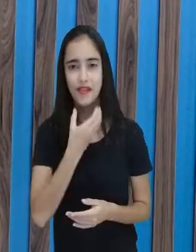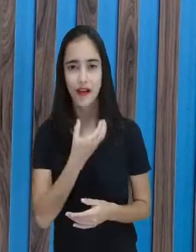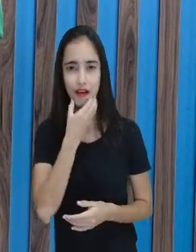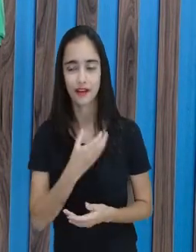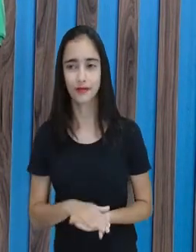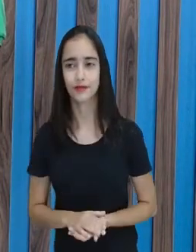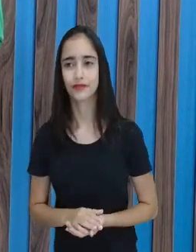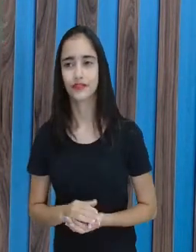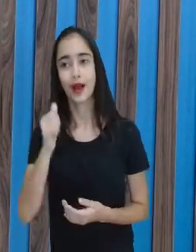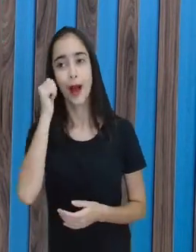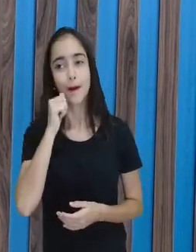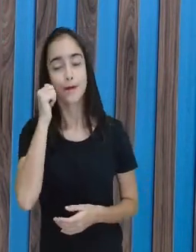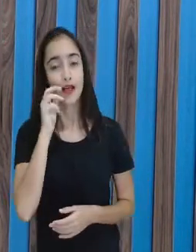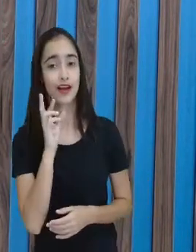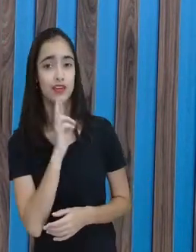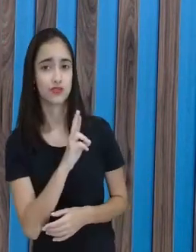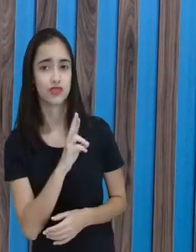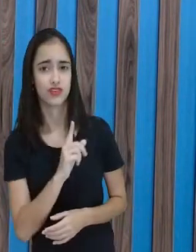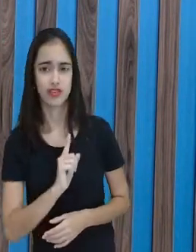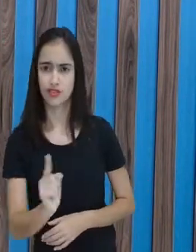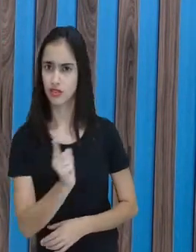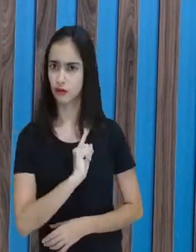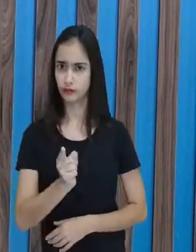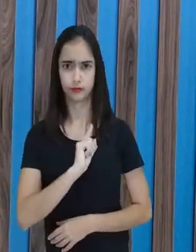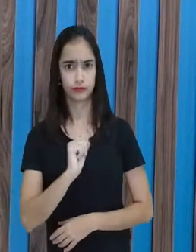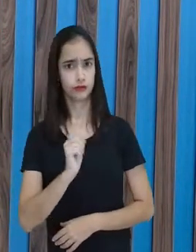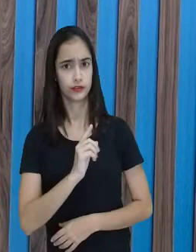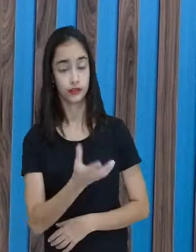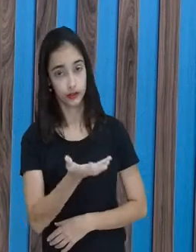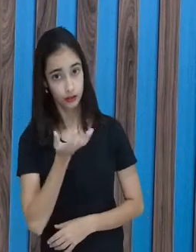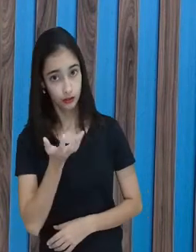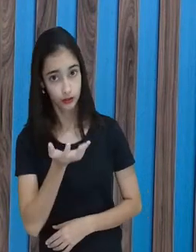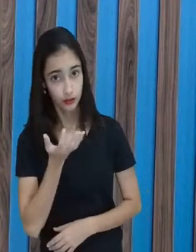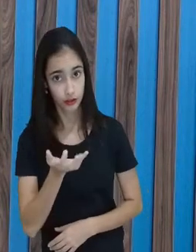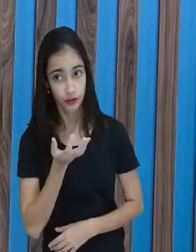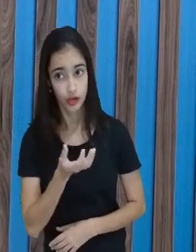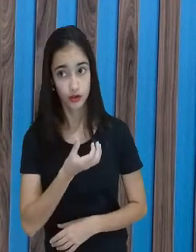esposa responde: nada disso, quero